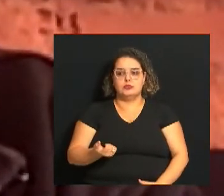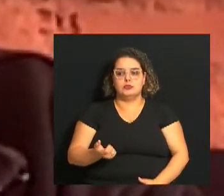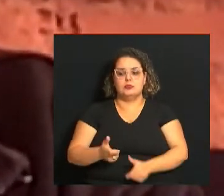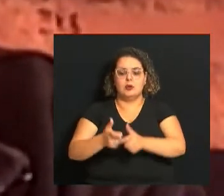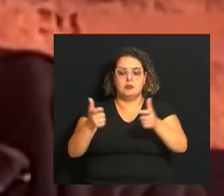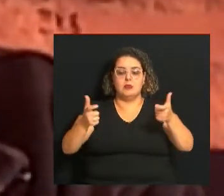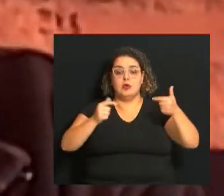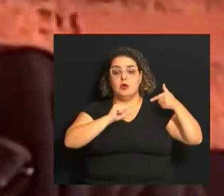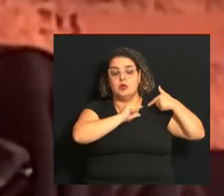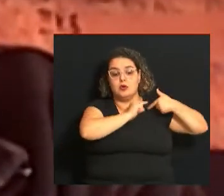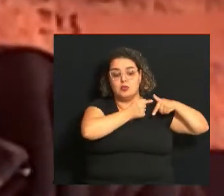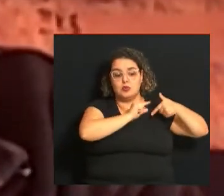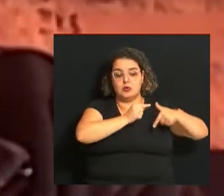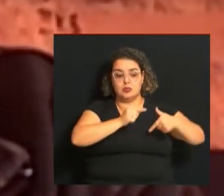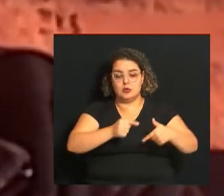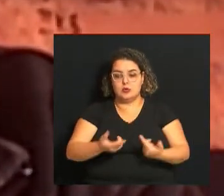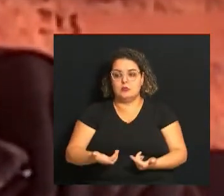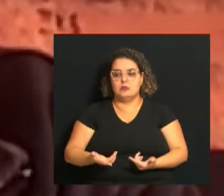da extrema-direita,